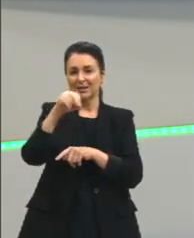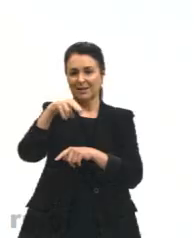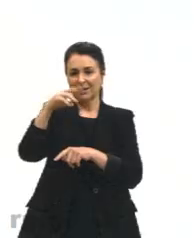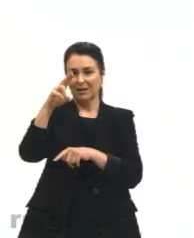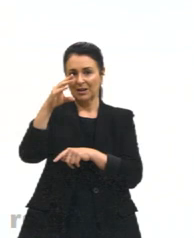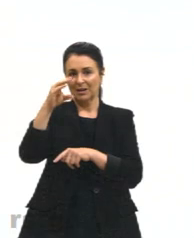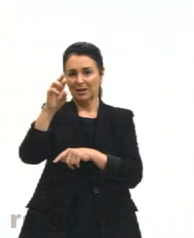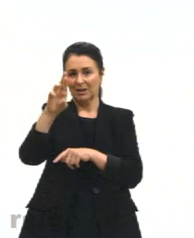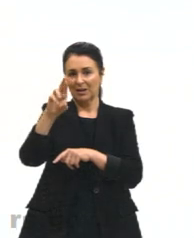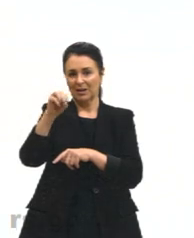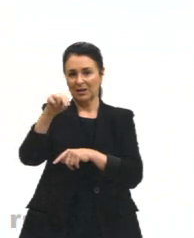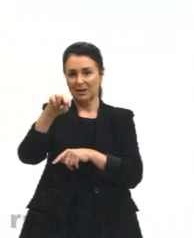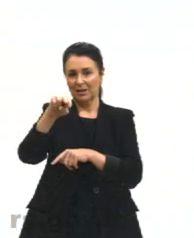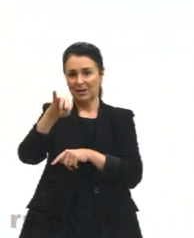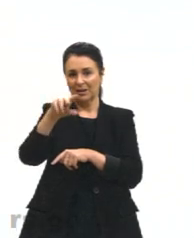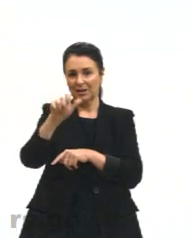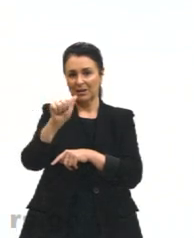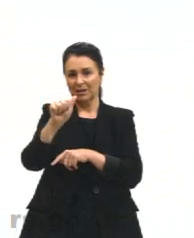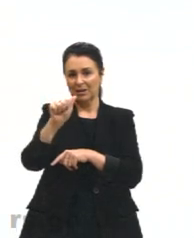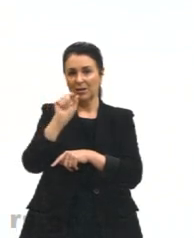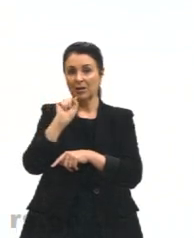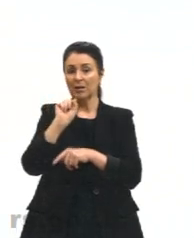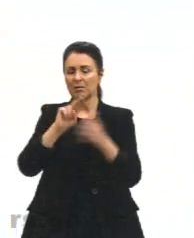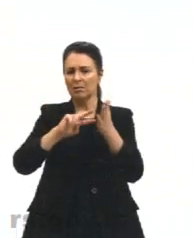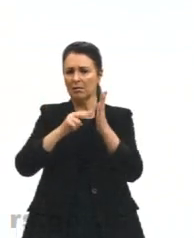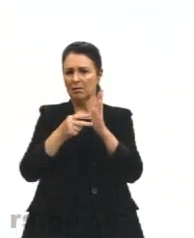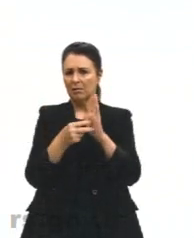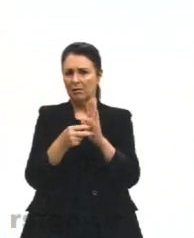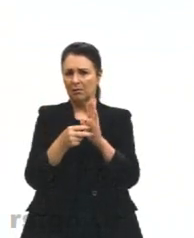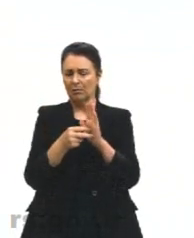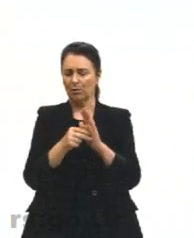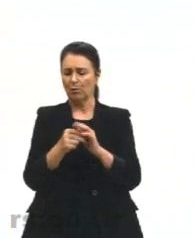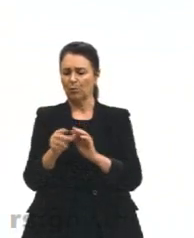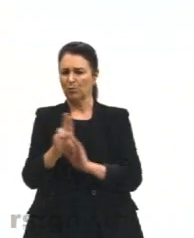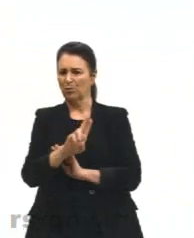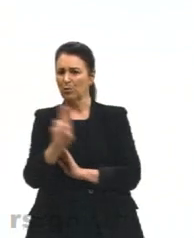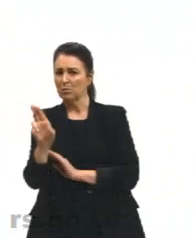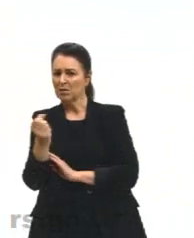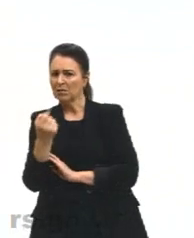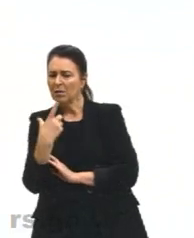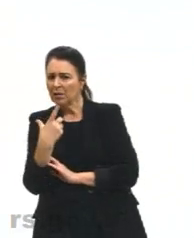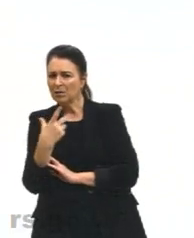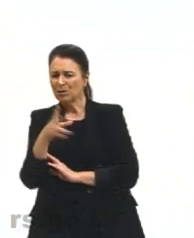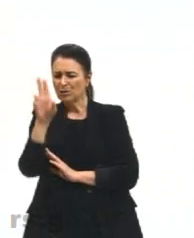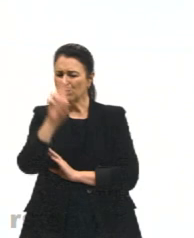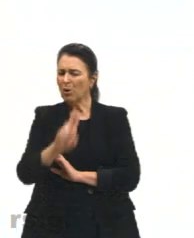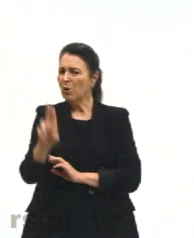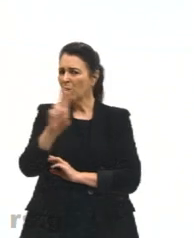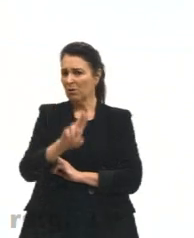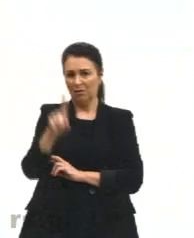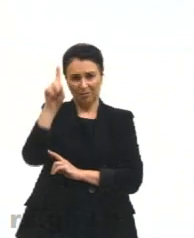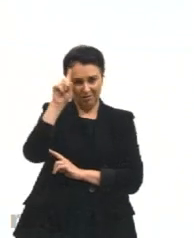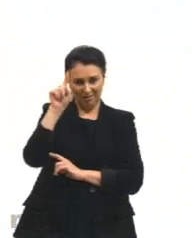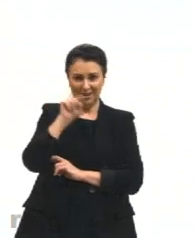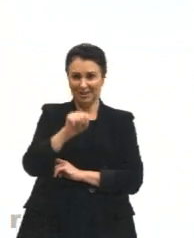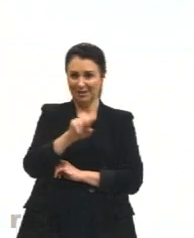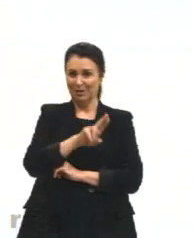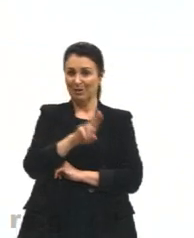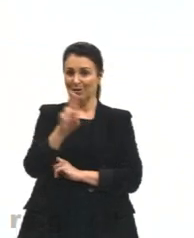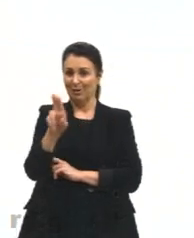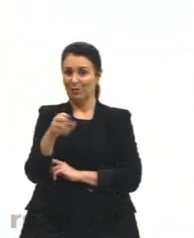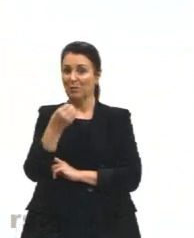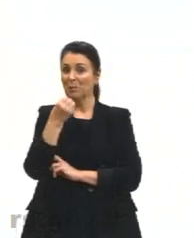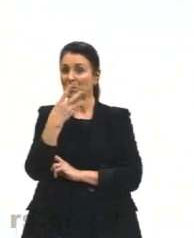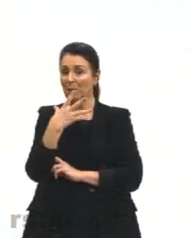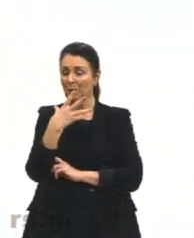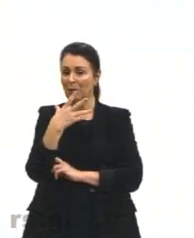o que que é sincronia e o que que é diaconia são nomes meio estranhos é a gente não costumo usar no dia a dia então é bom a gente